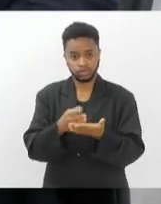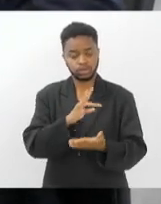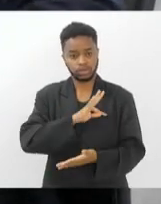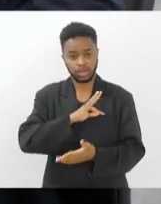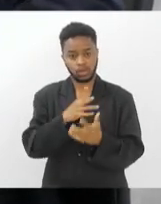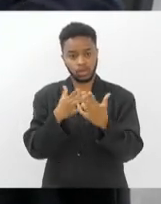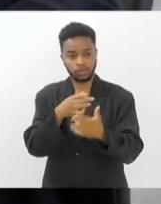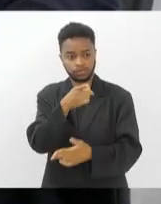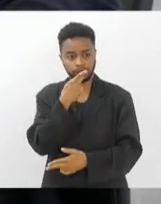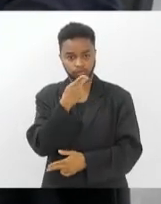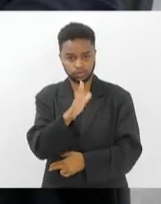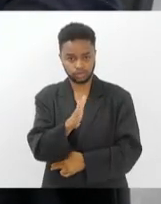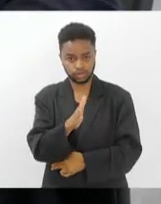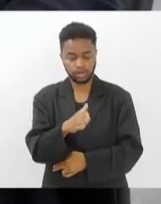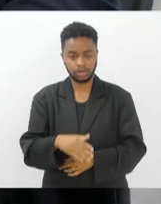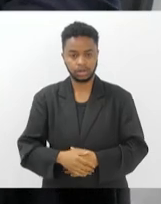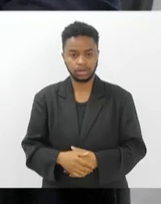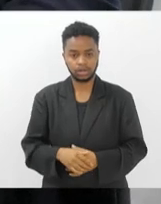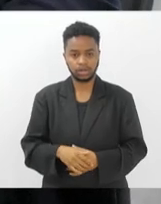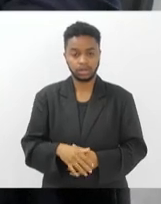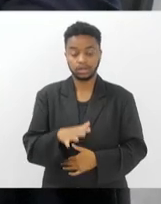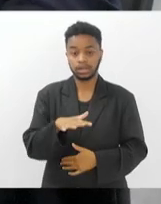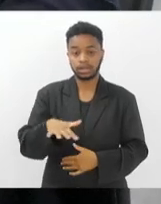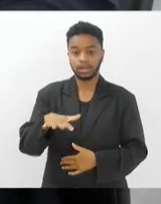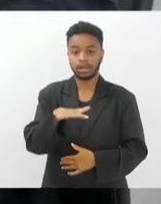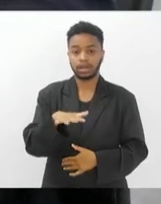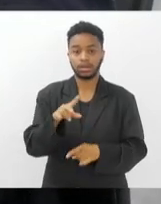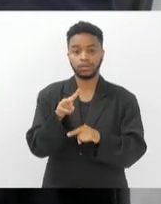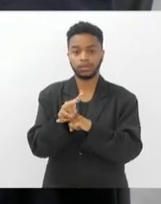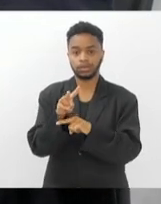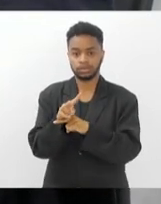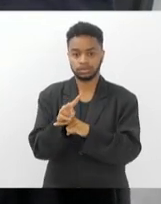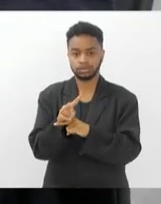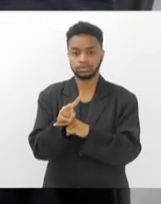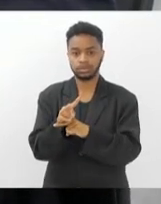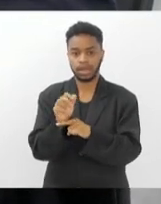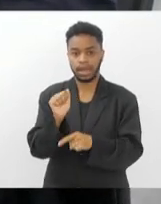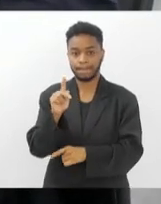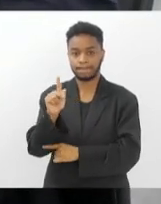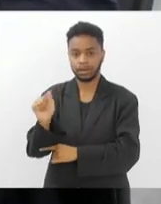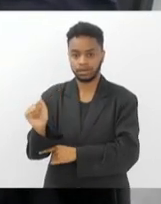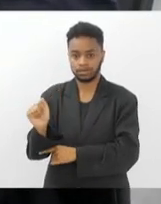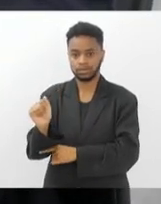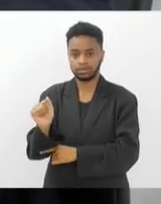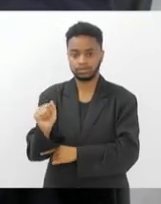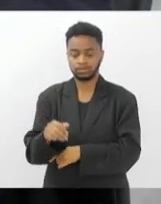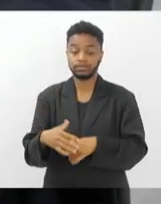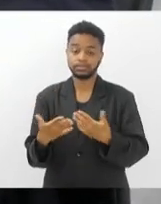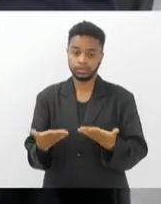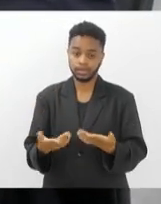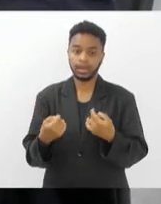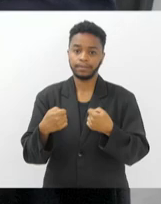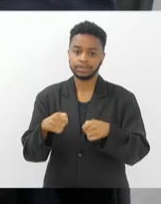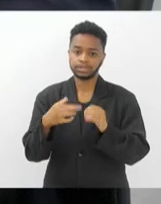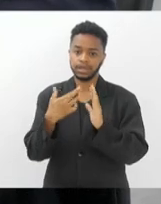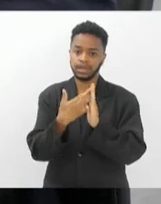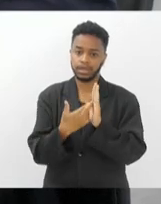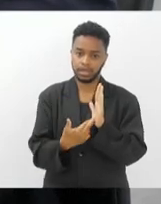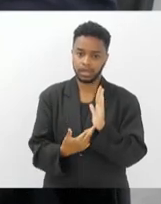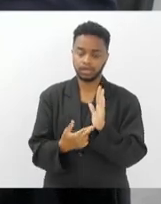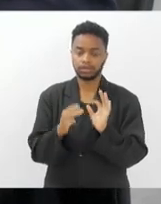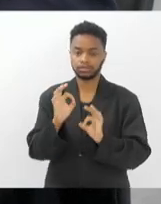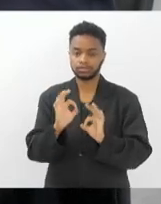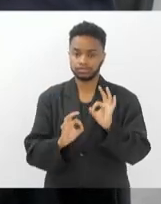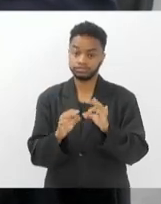bem disse Vossa Excelência, à área de proteção, a APA. Uhum. E aí tem que ter todo esse critério estabelecido. E,